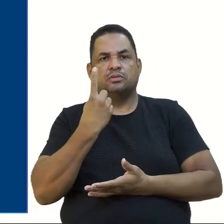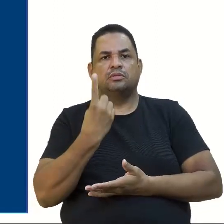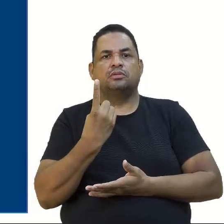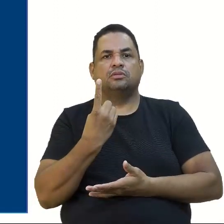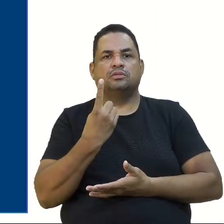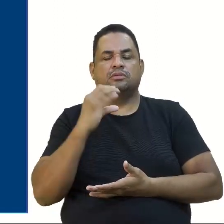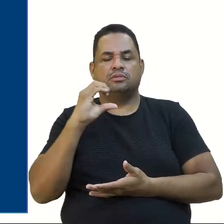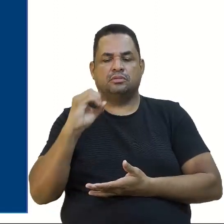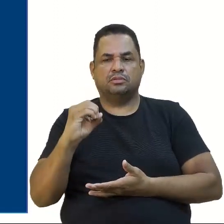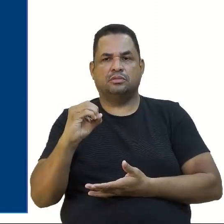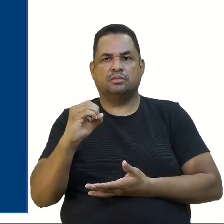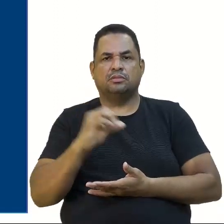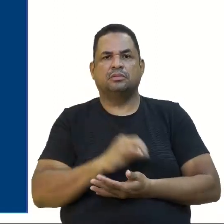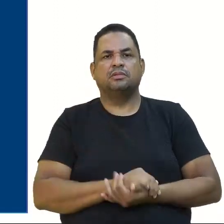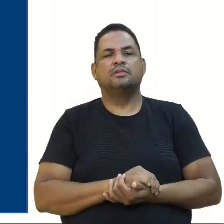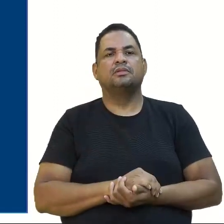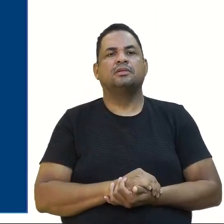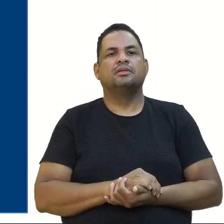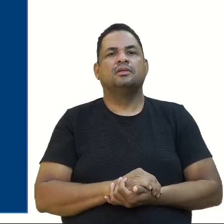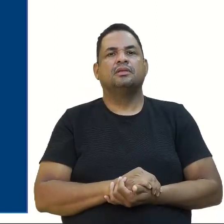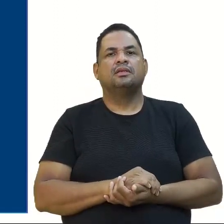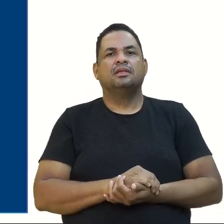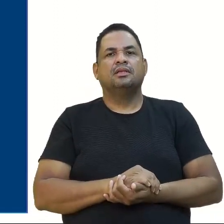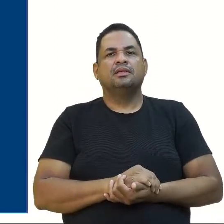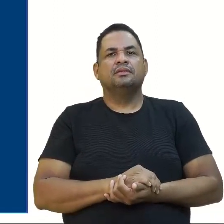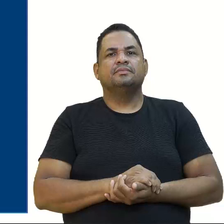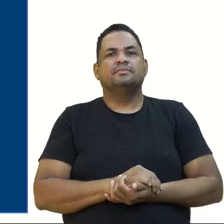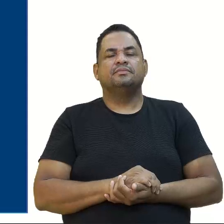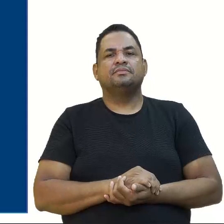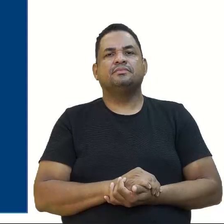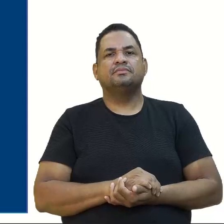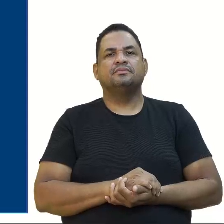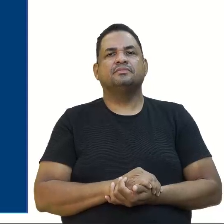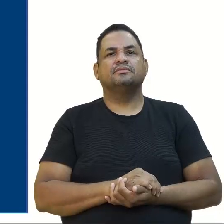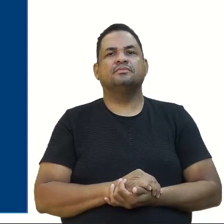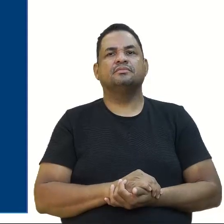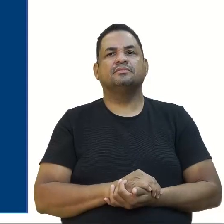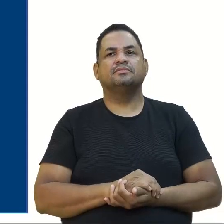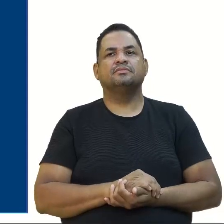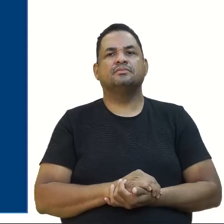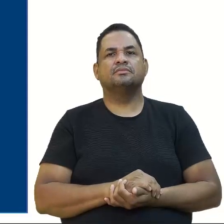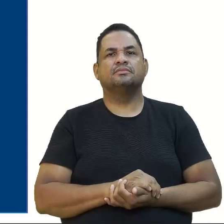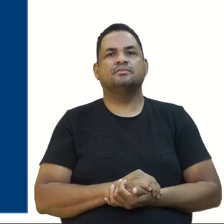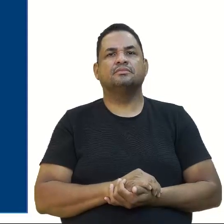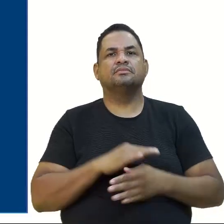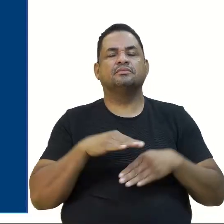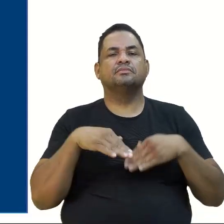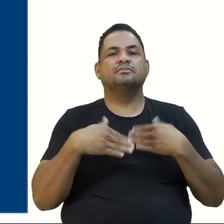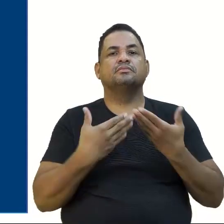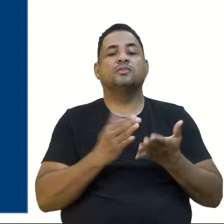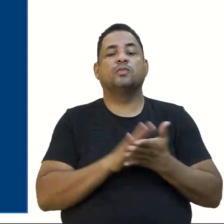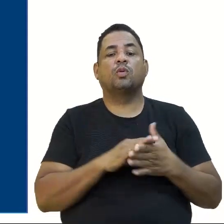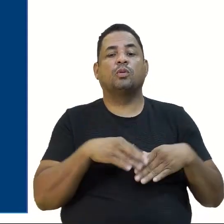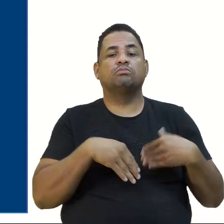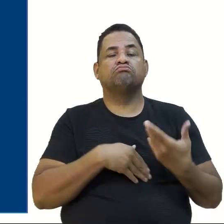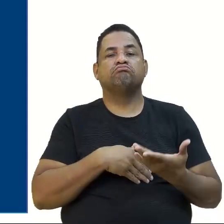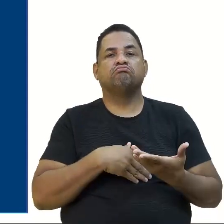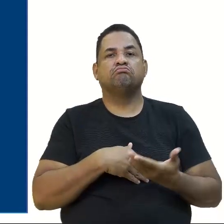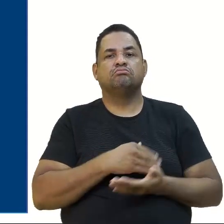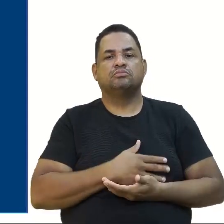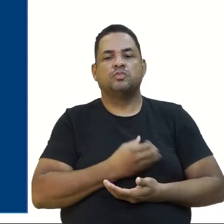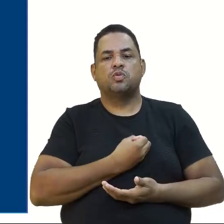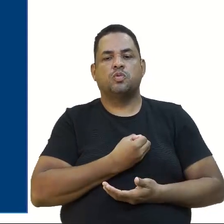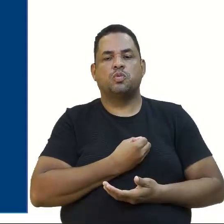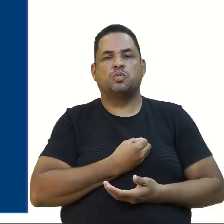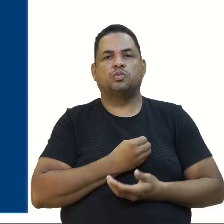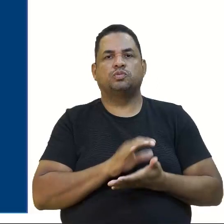ou 0? Para x igual a 5. Quanto vale o y? Então,